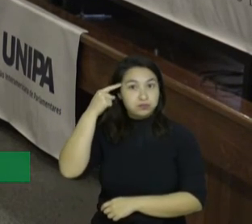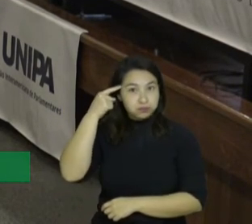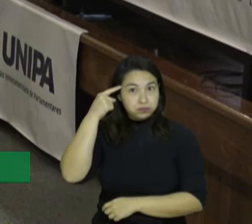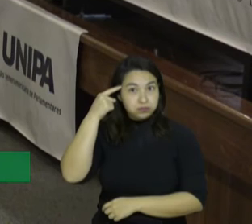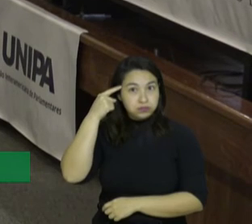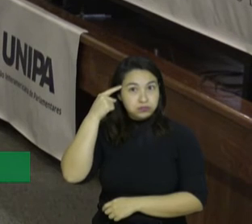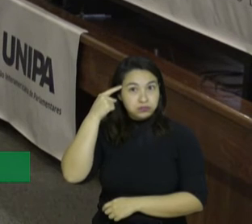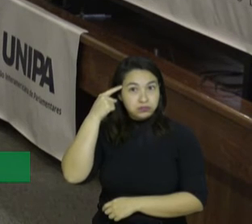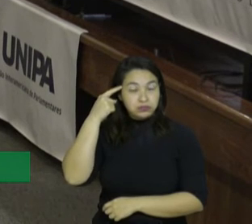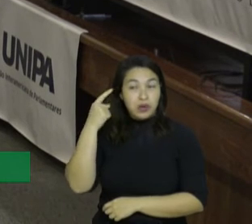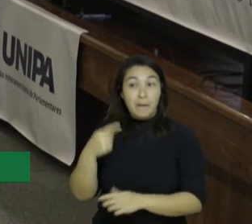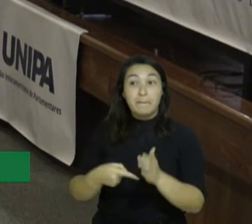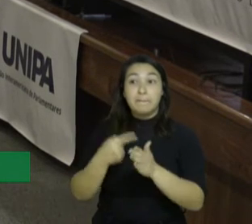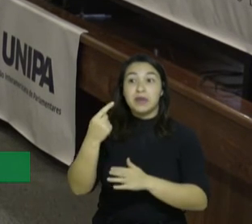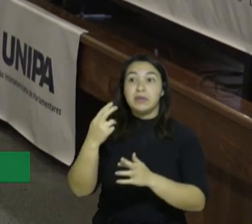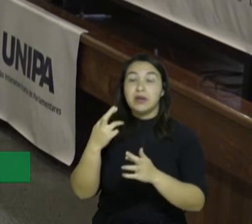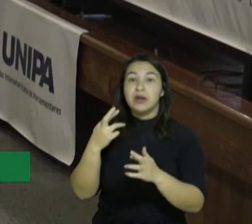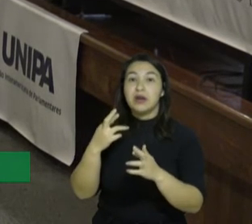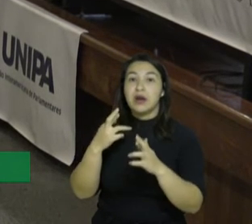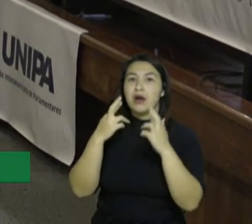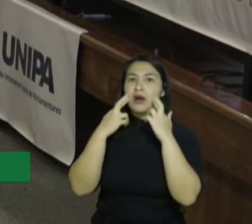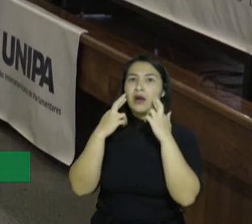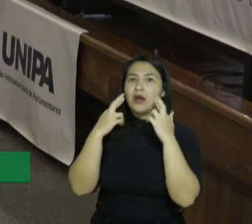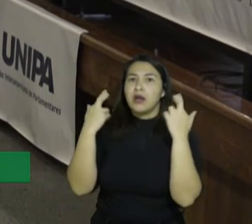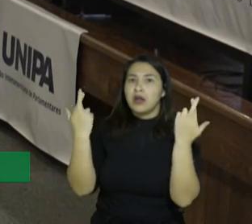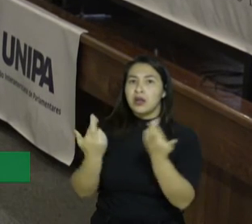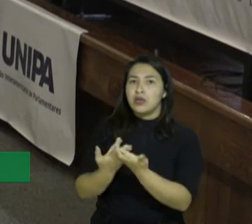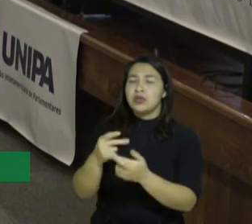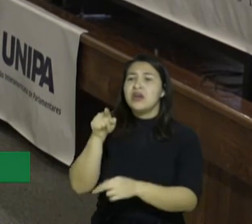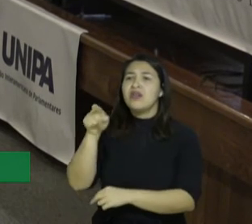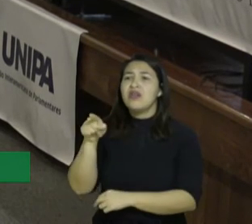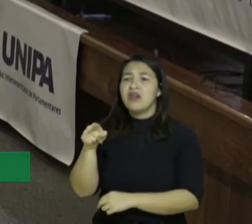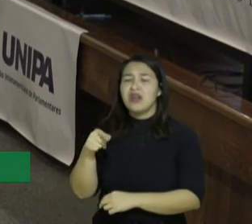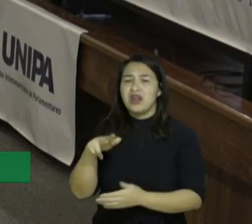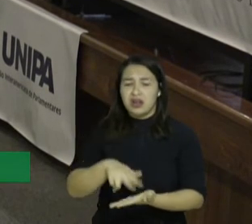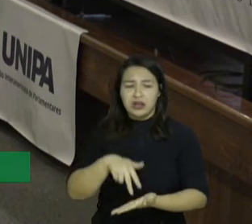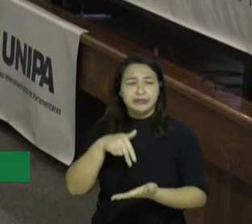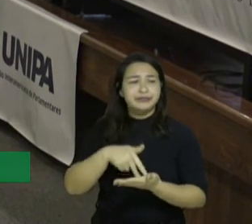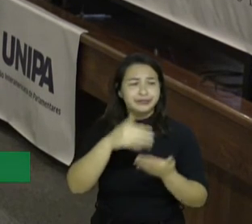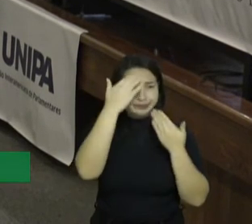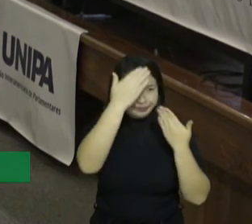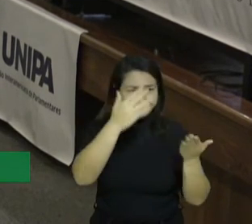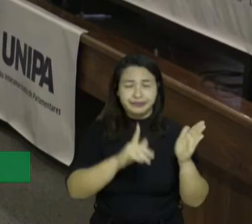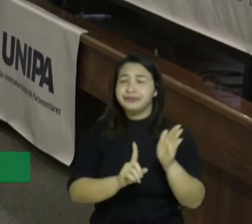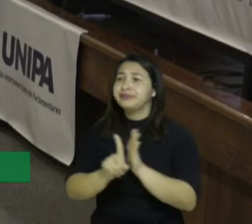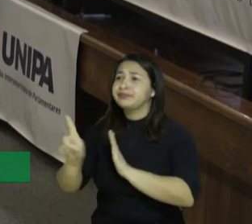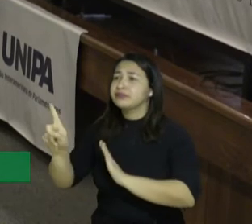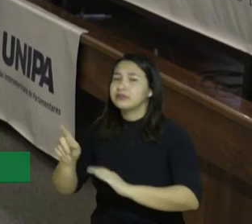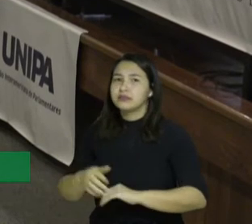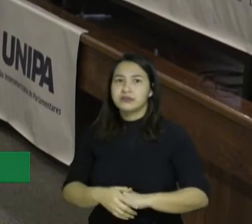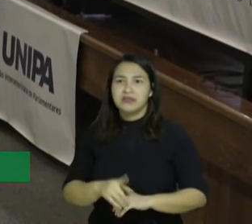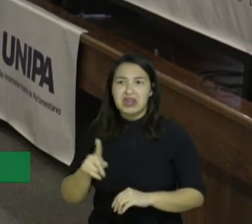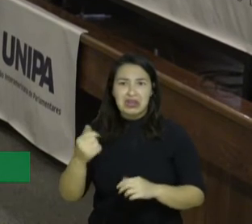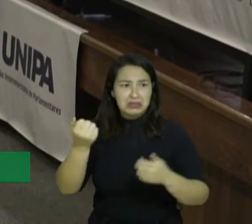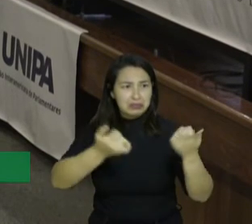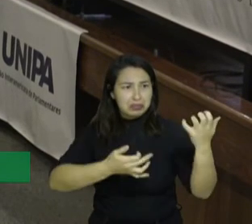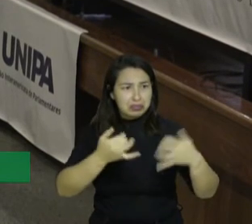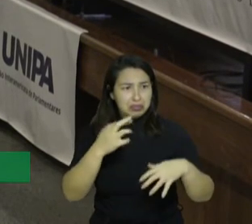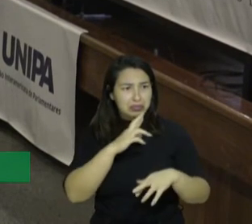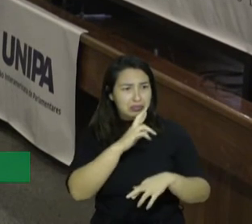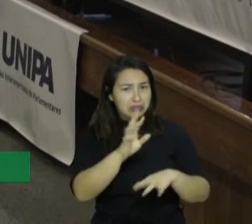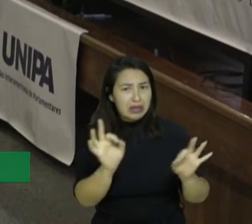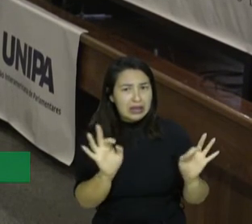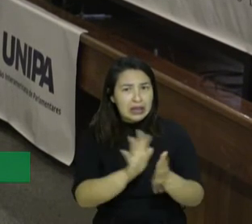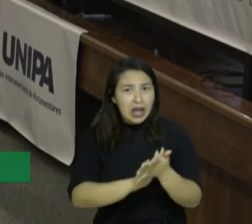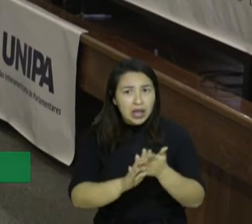vai fazer a primeira reunião você vai falar 2 horas e o japonês vai levantar e vai dizer arigatou e você fica pô mas não vai falar nada pra